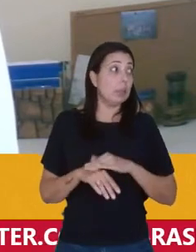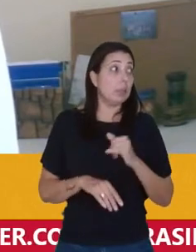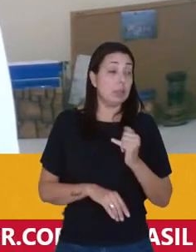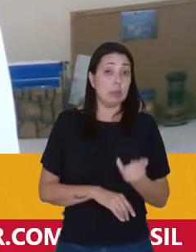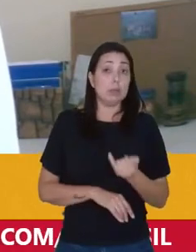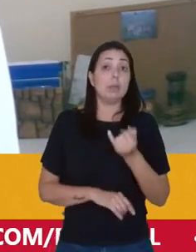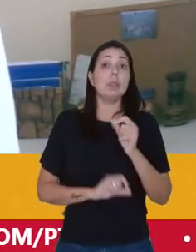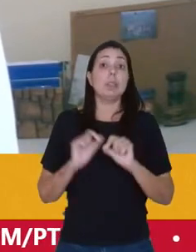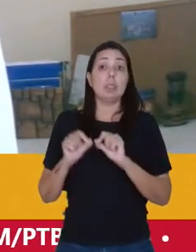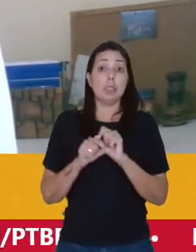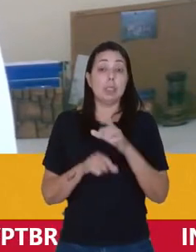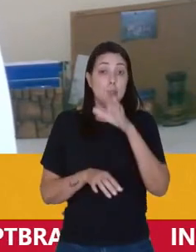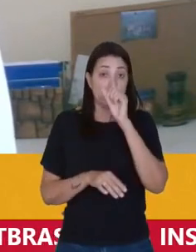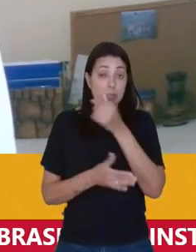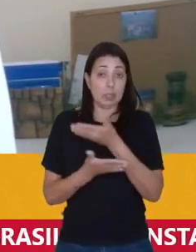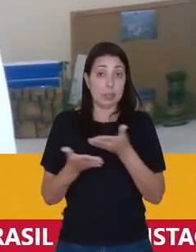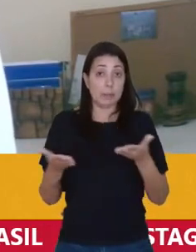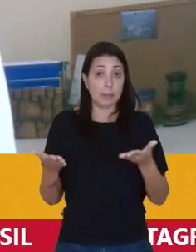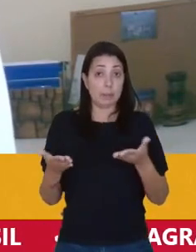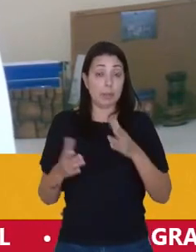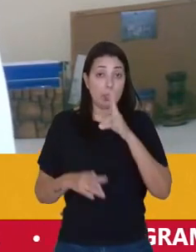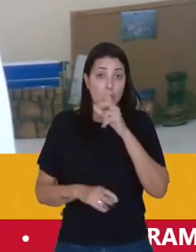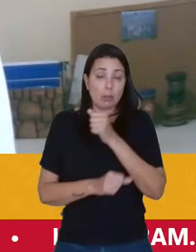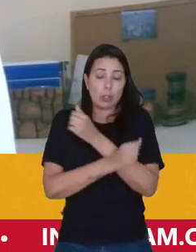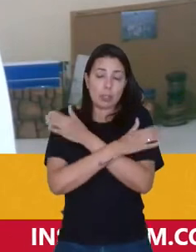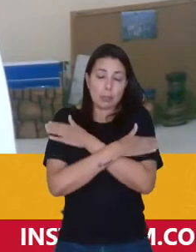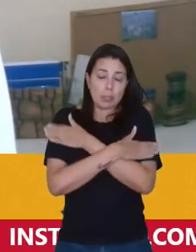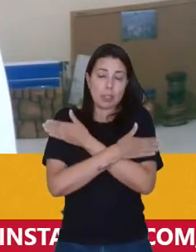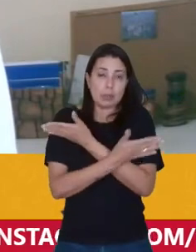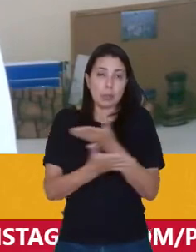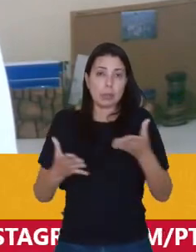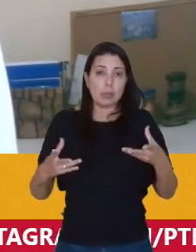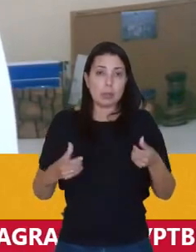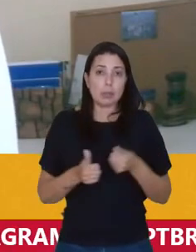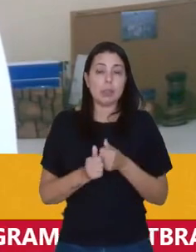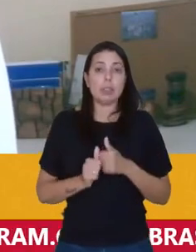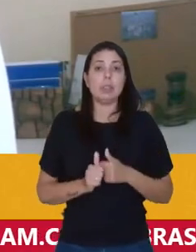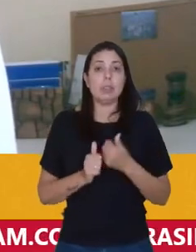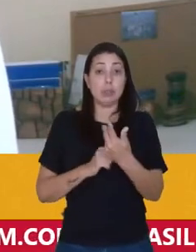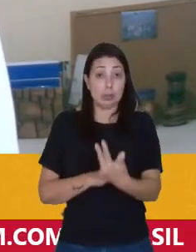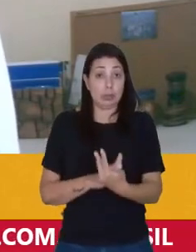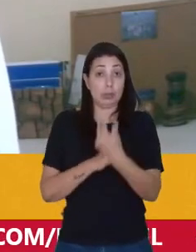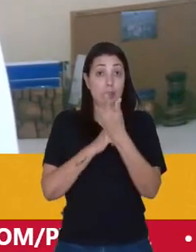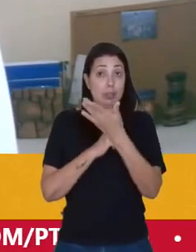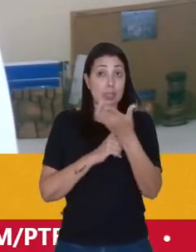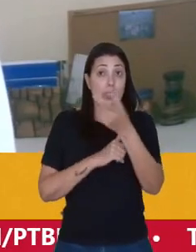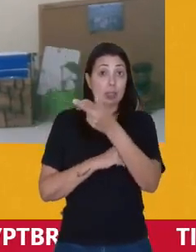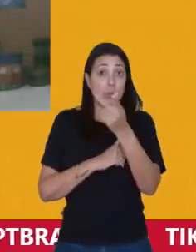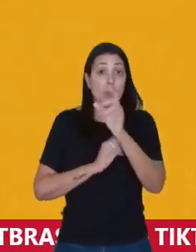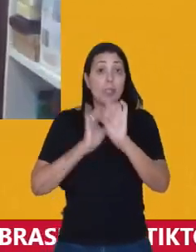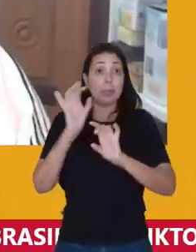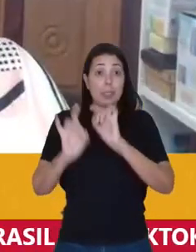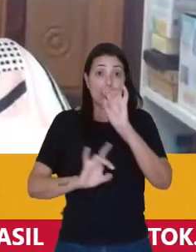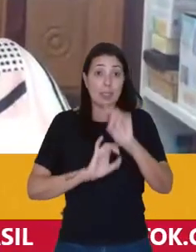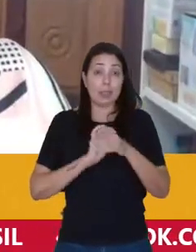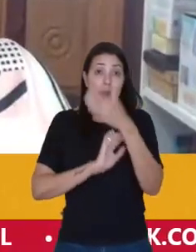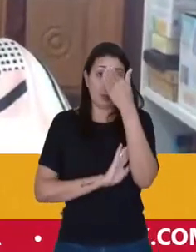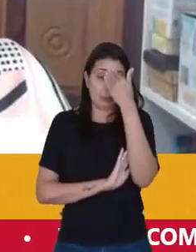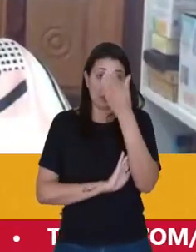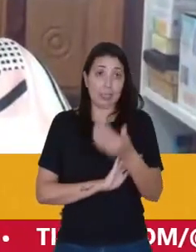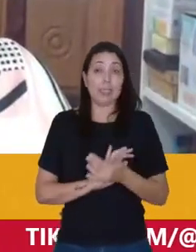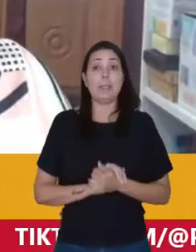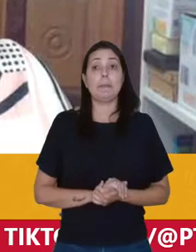de dialogar e aprender aqui. Um forte abraço para todos e todas que estão nos acompanhando e para vocês dois em especial.